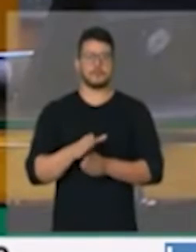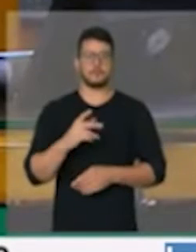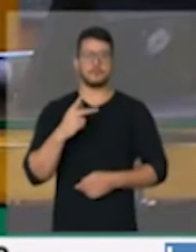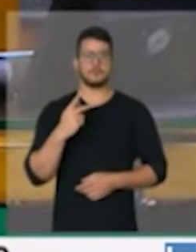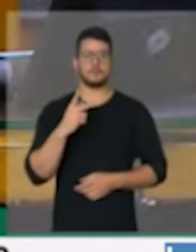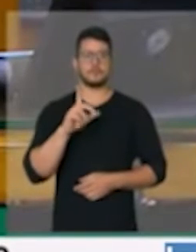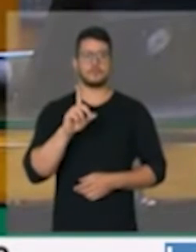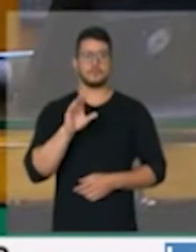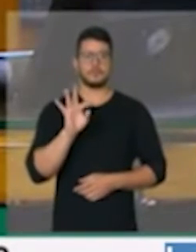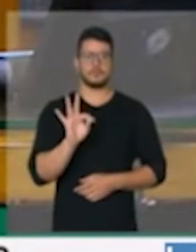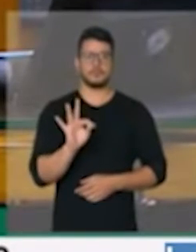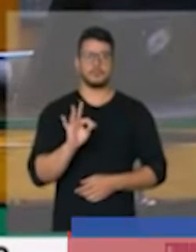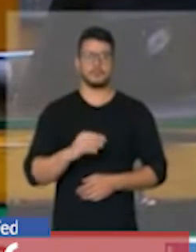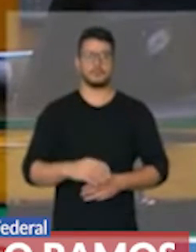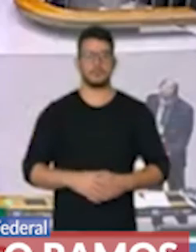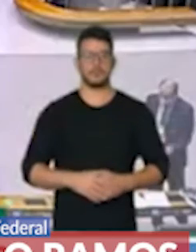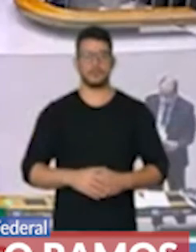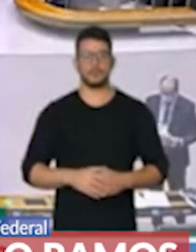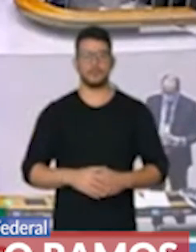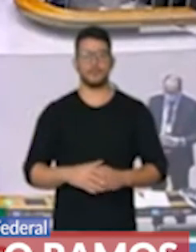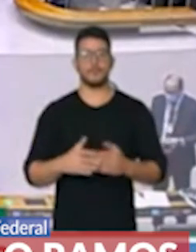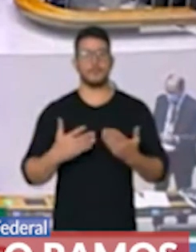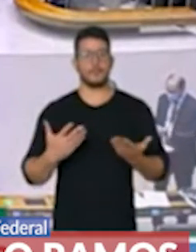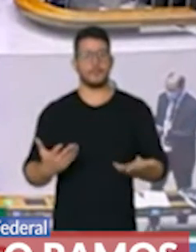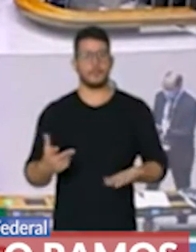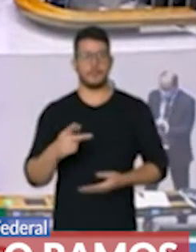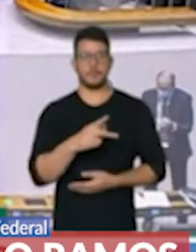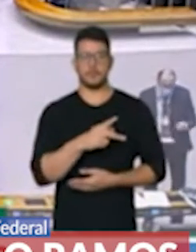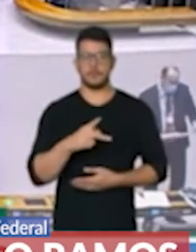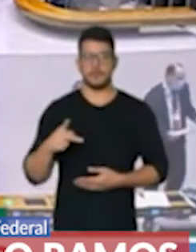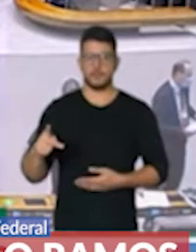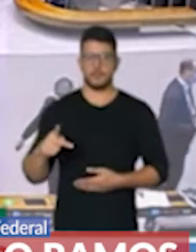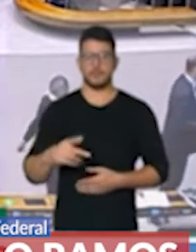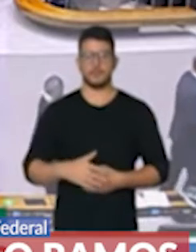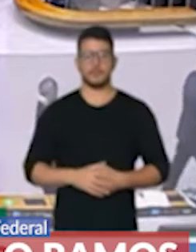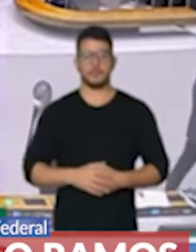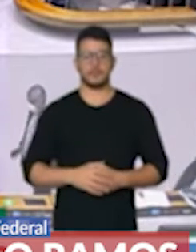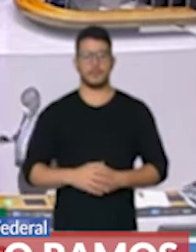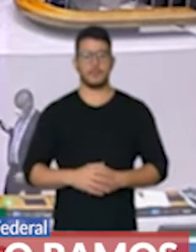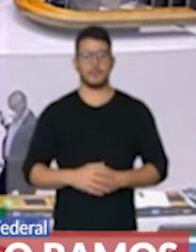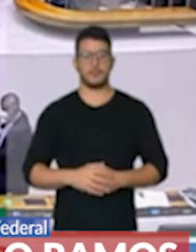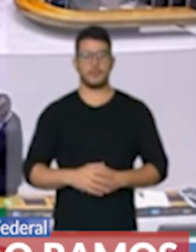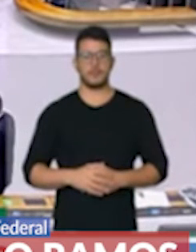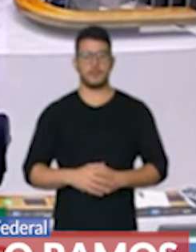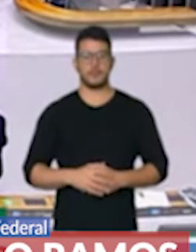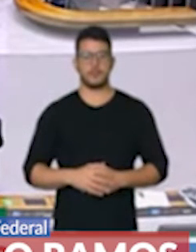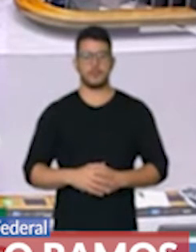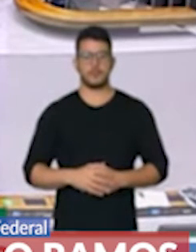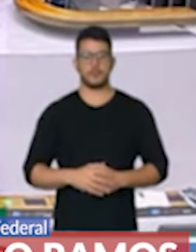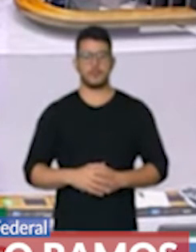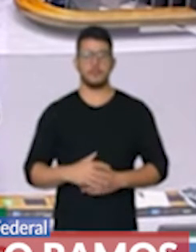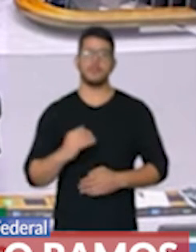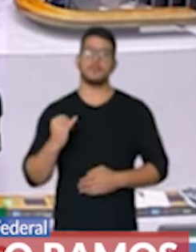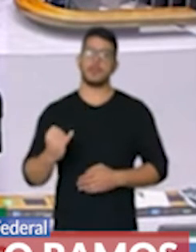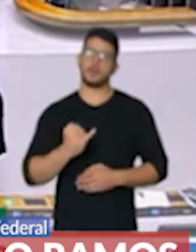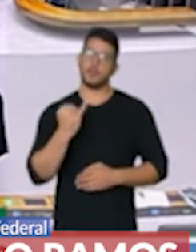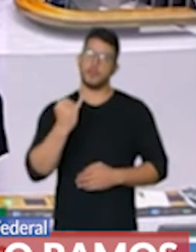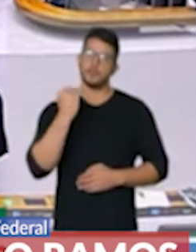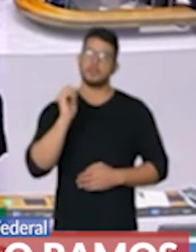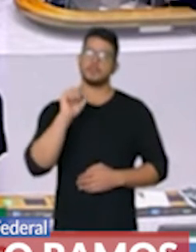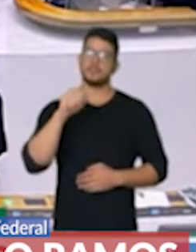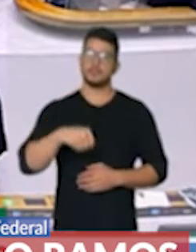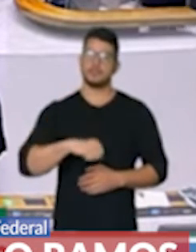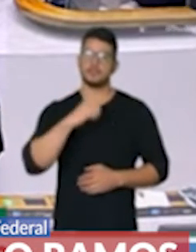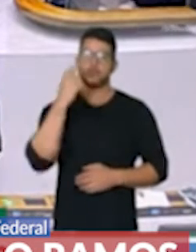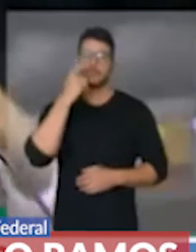Senhor presidente, registrar seria importante o acesso ao crédito